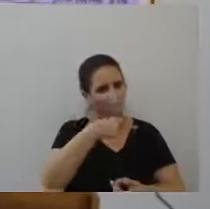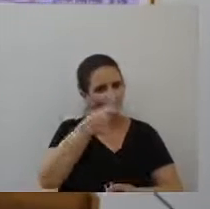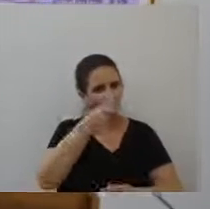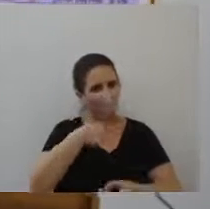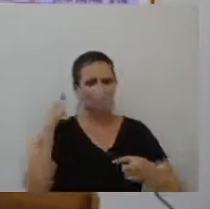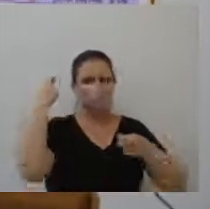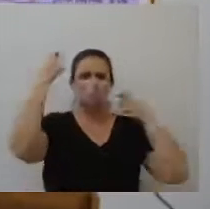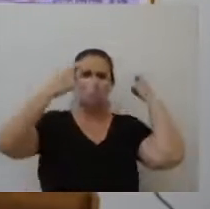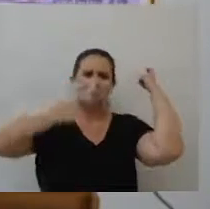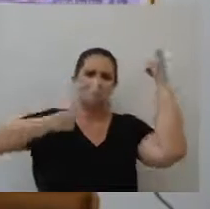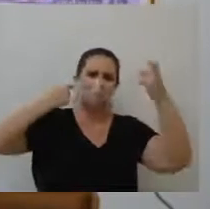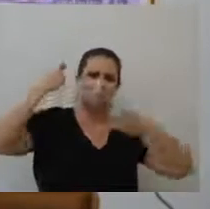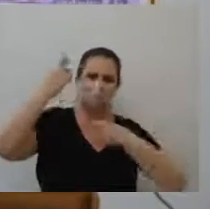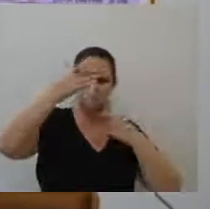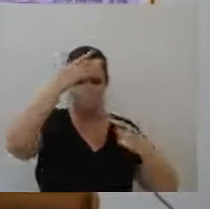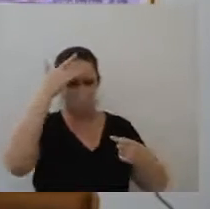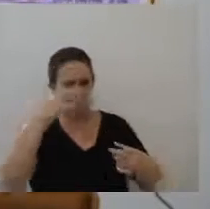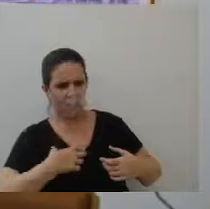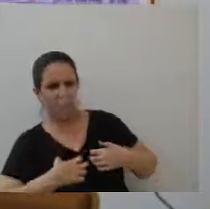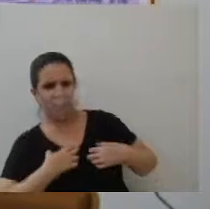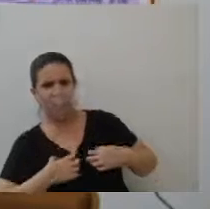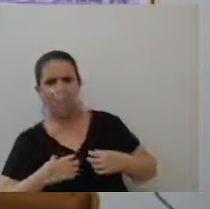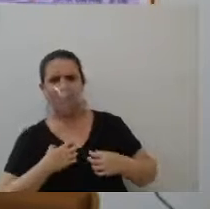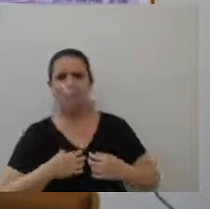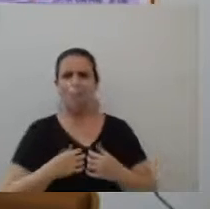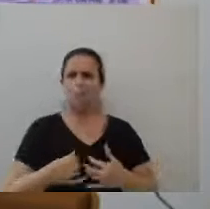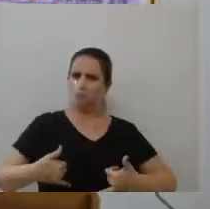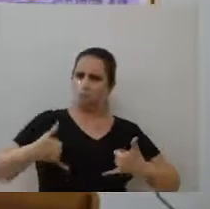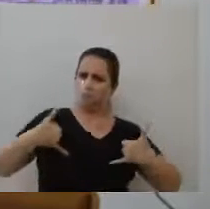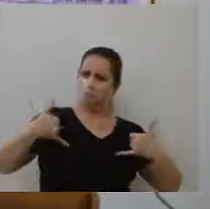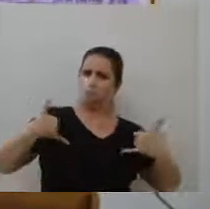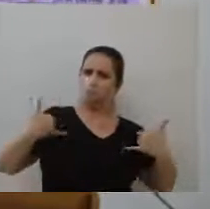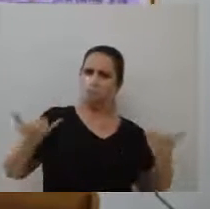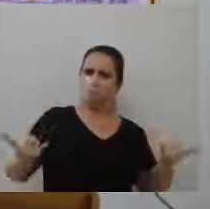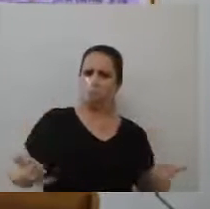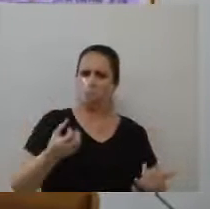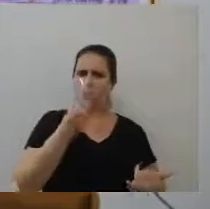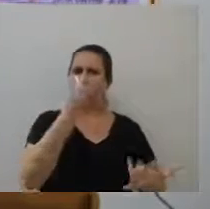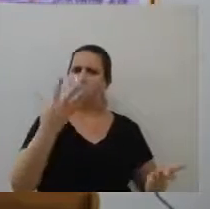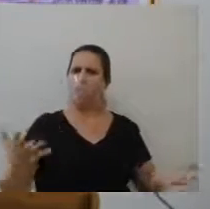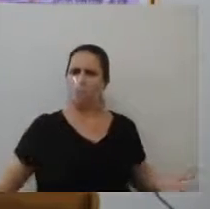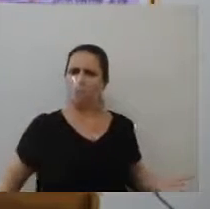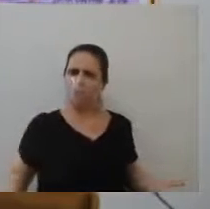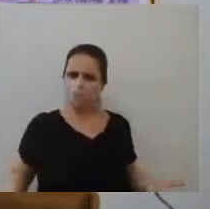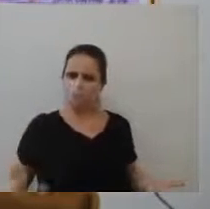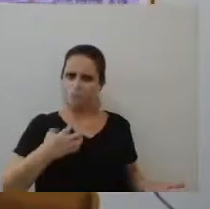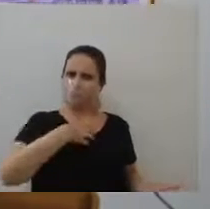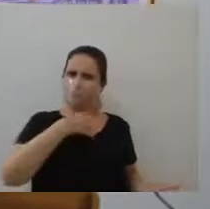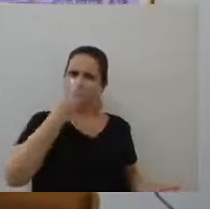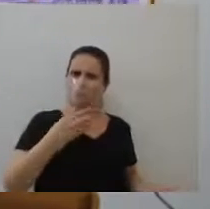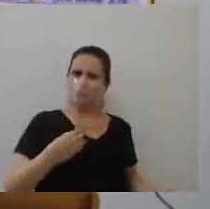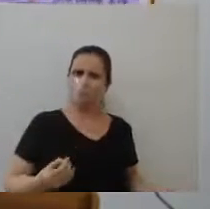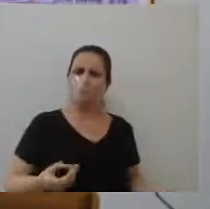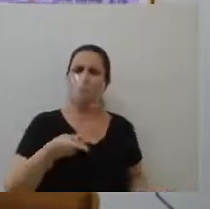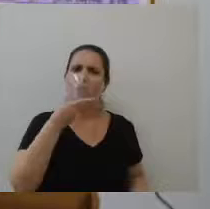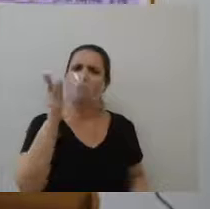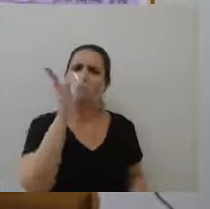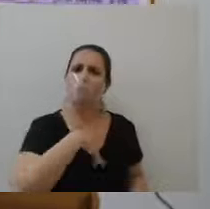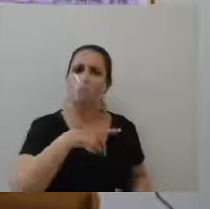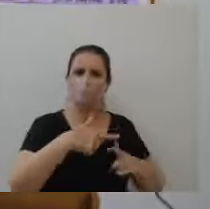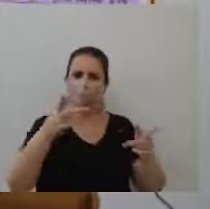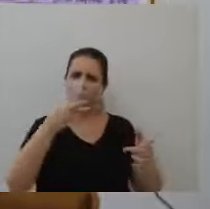baseados nesse tipo de coisa. Será que é uma coisa útil? Muito útil, mas eu quero agora fazer uma reflexão com você.